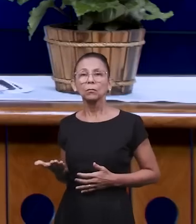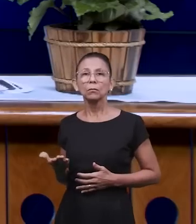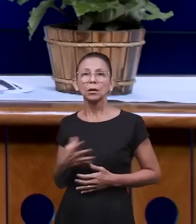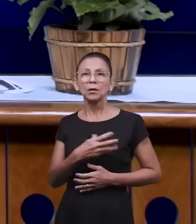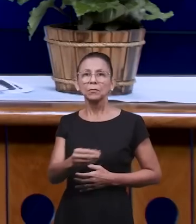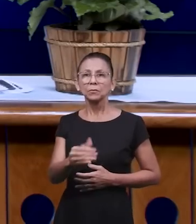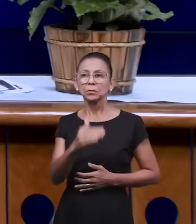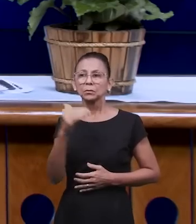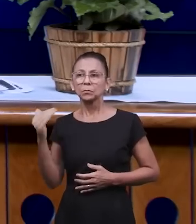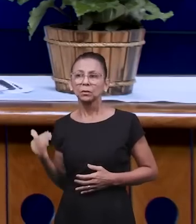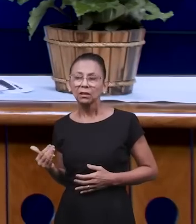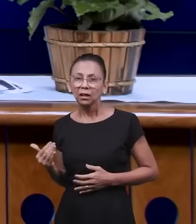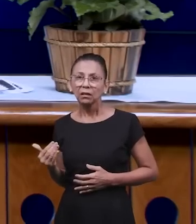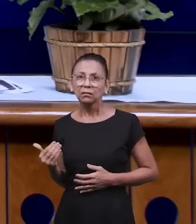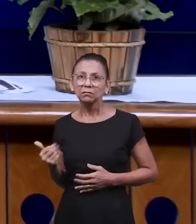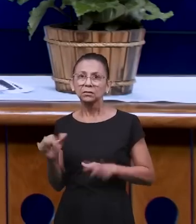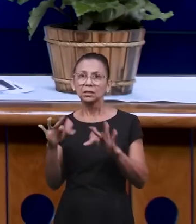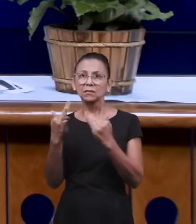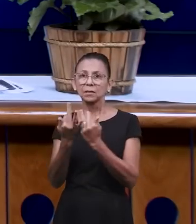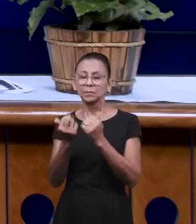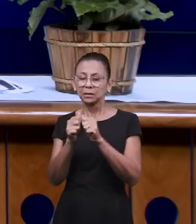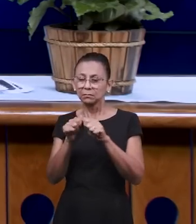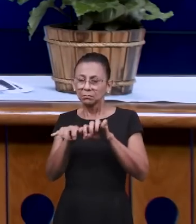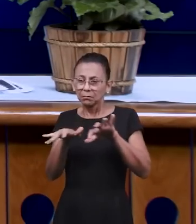bem da humanidade. Havia